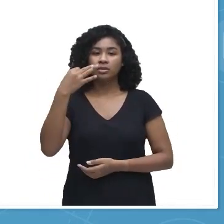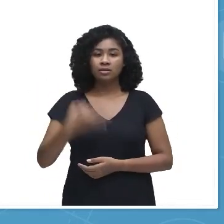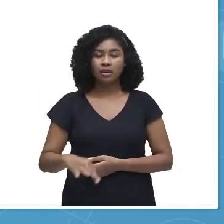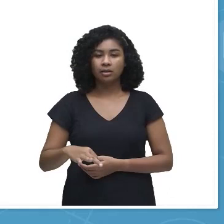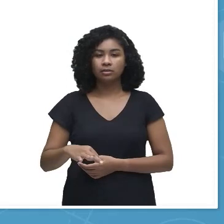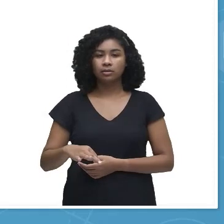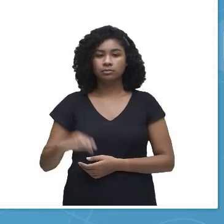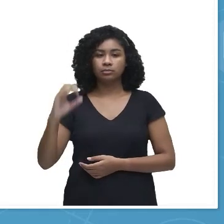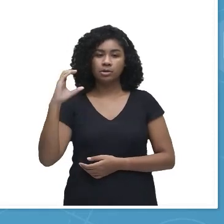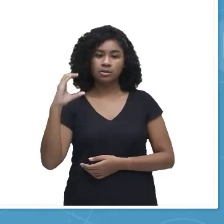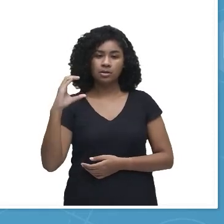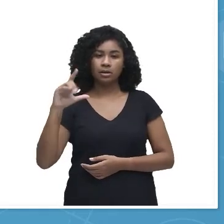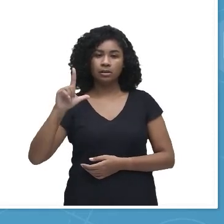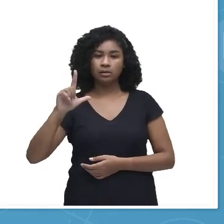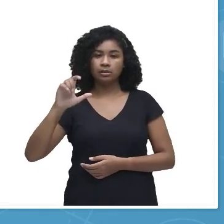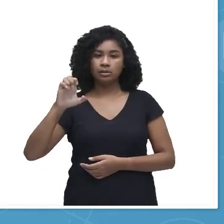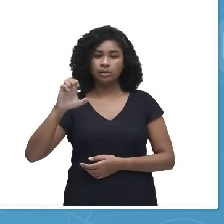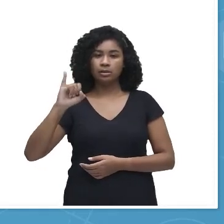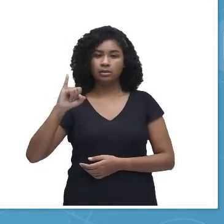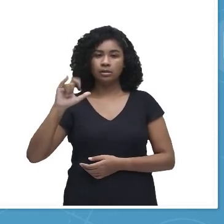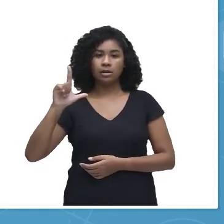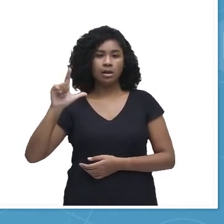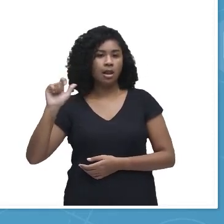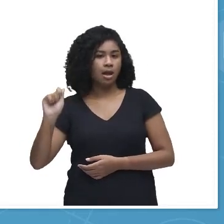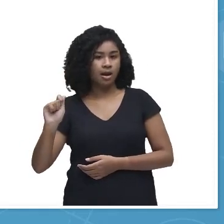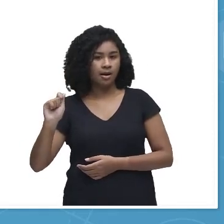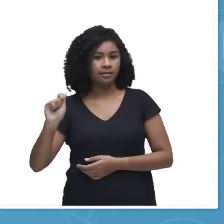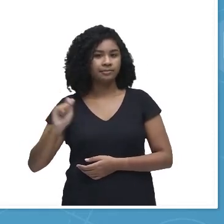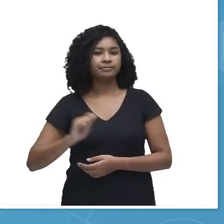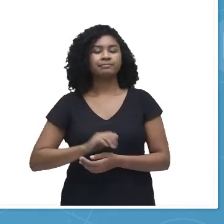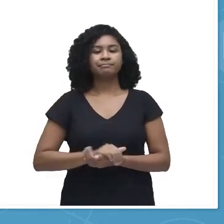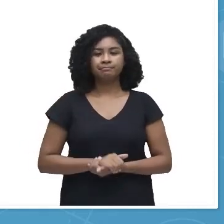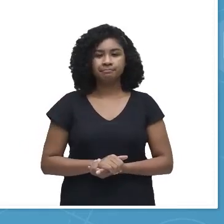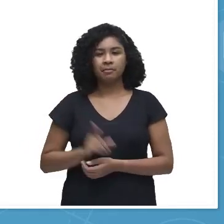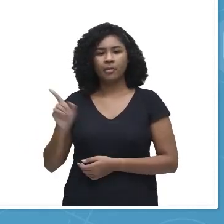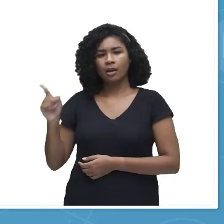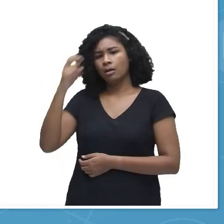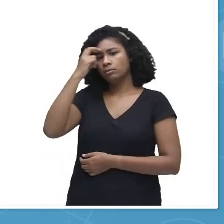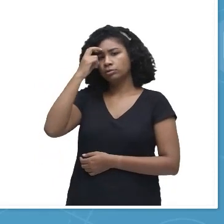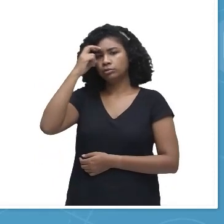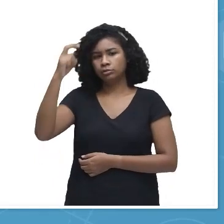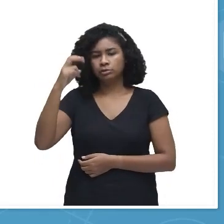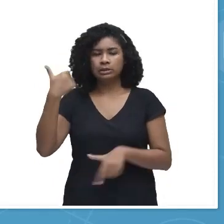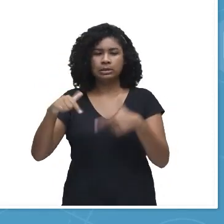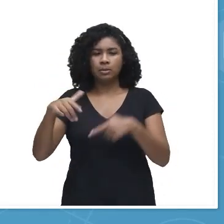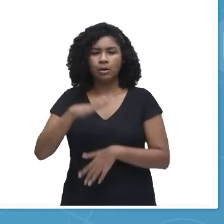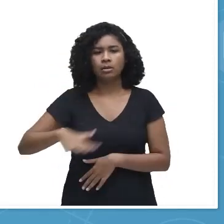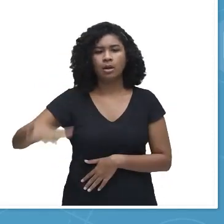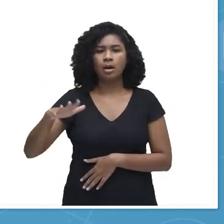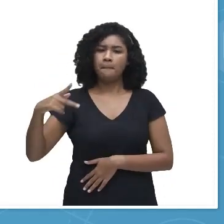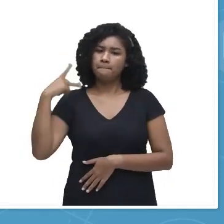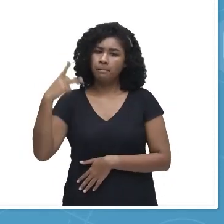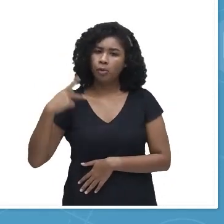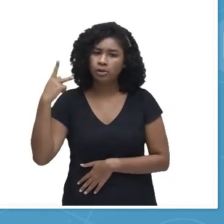C. Lélia Gonçalves foi uma intelectual, autora política, professora, filósofa e